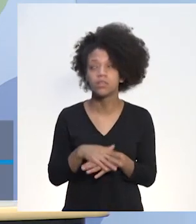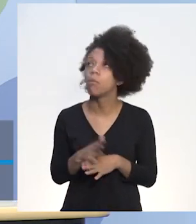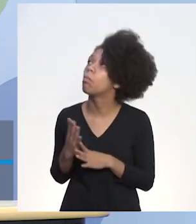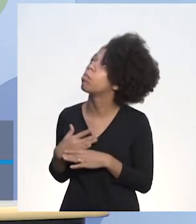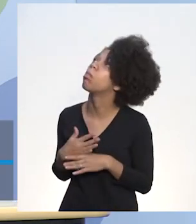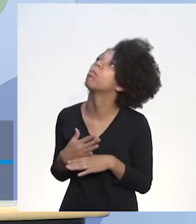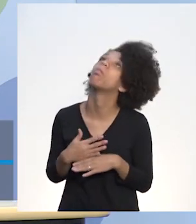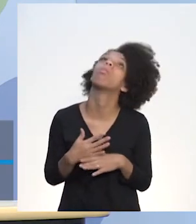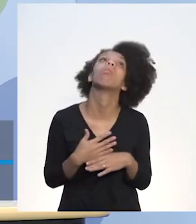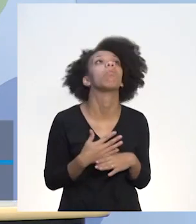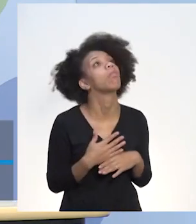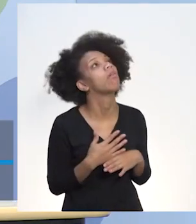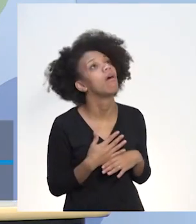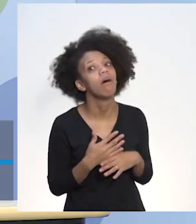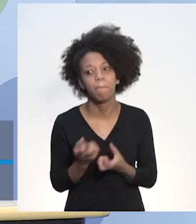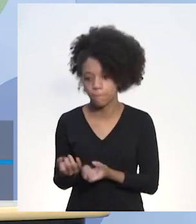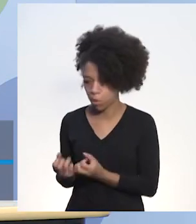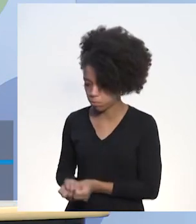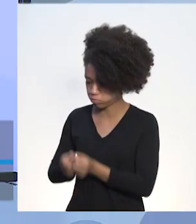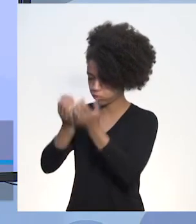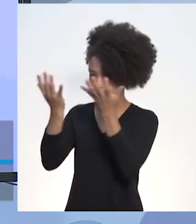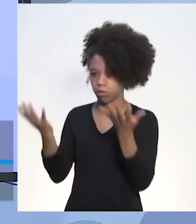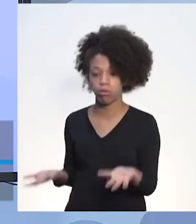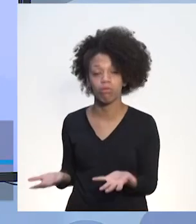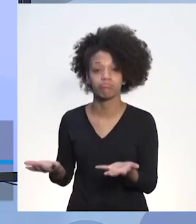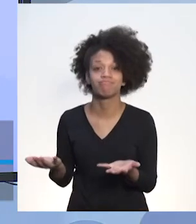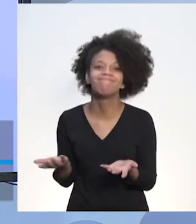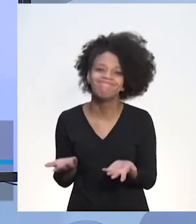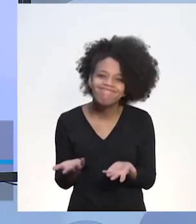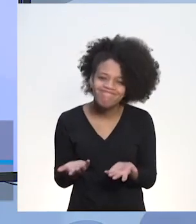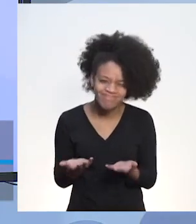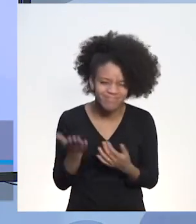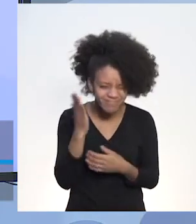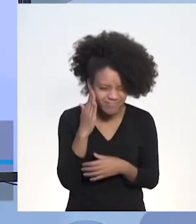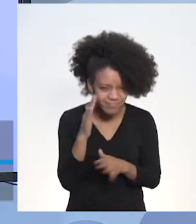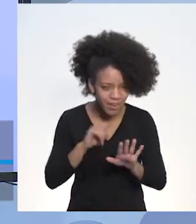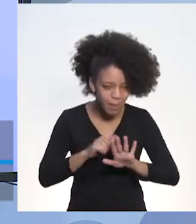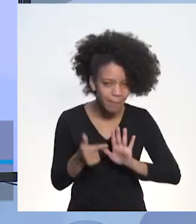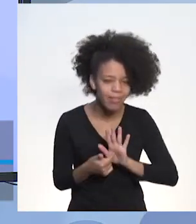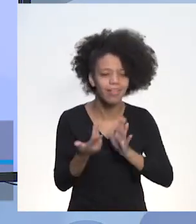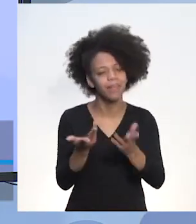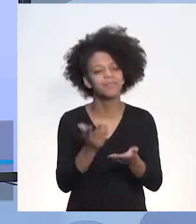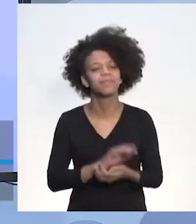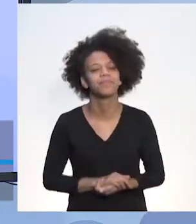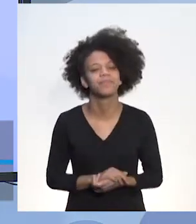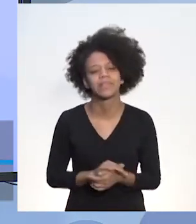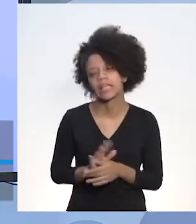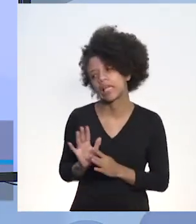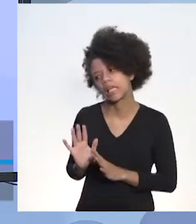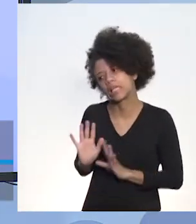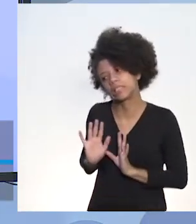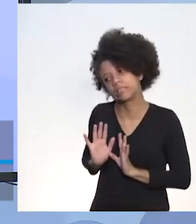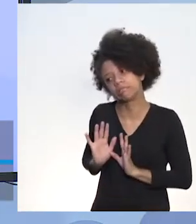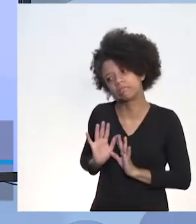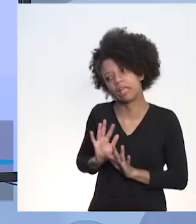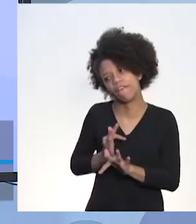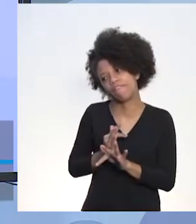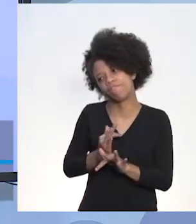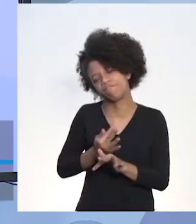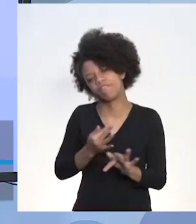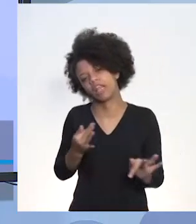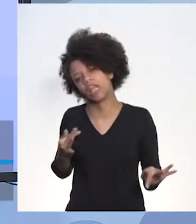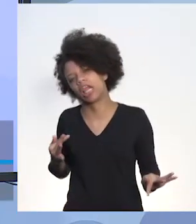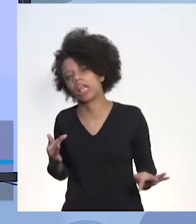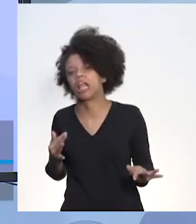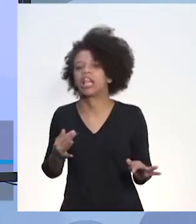Verdade. Isso é verdade, né? Então, assim, a gente... Mas você sabe que eu acho que... Aí eu não vou entrar na questão de física, química, nada desse